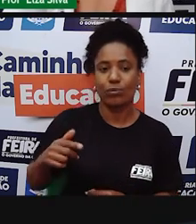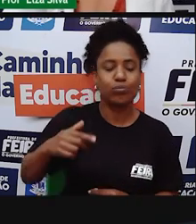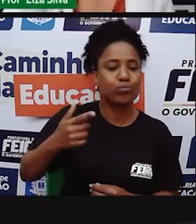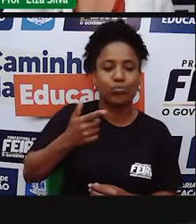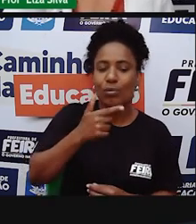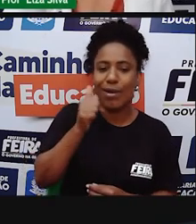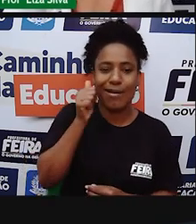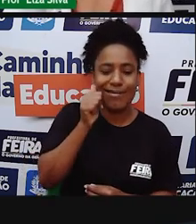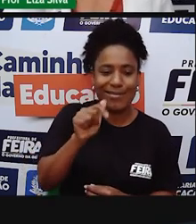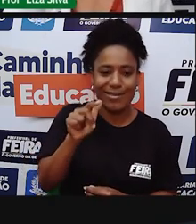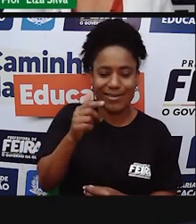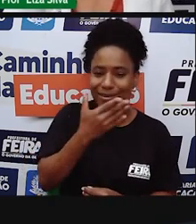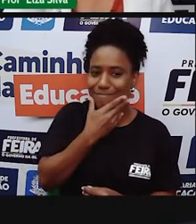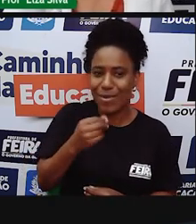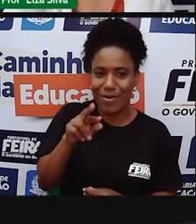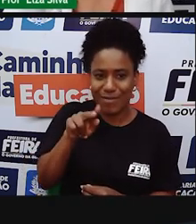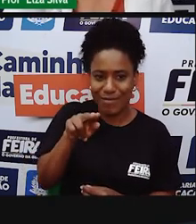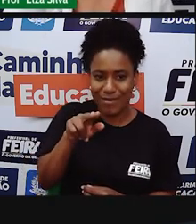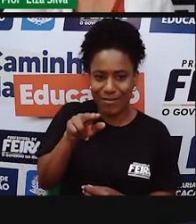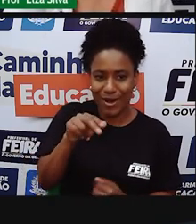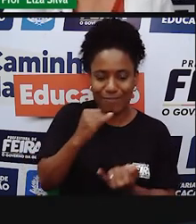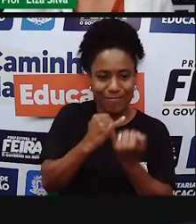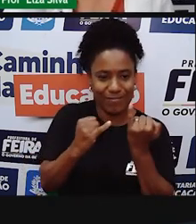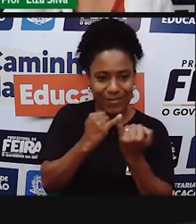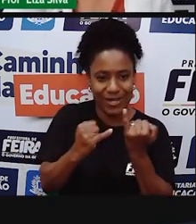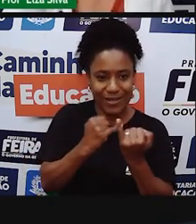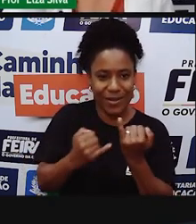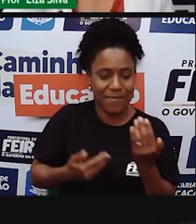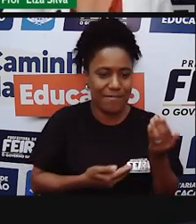é a imagem do meu meio-irmão, a baby?